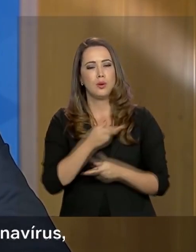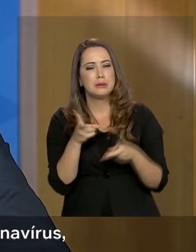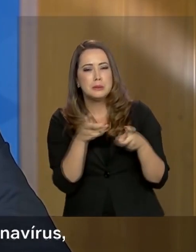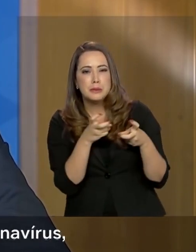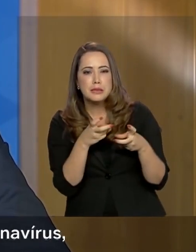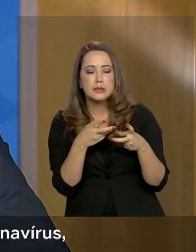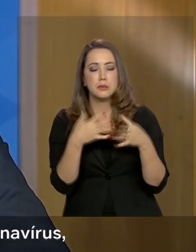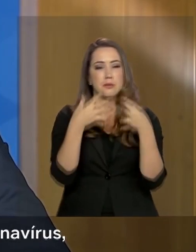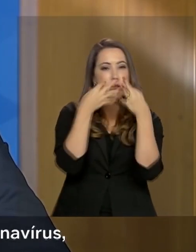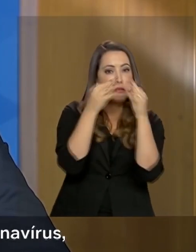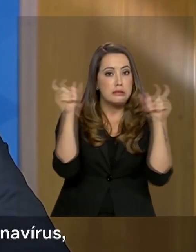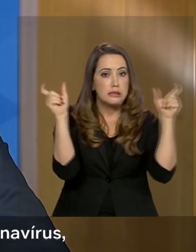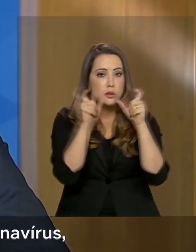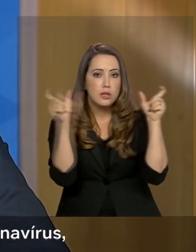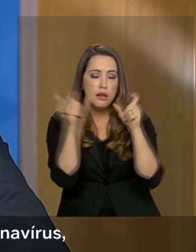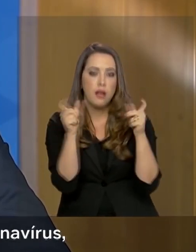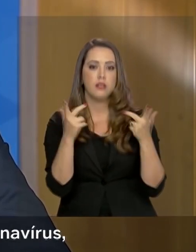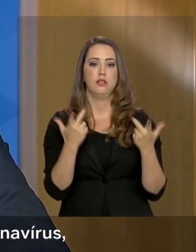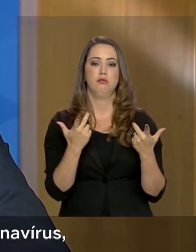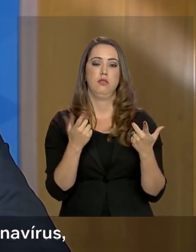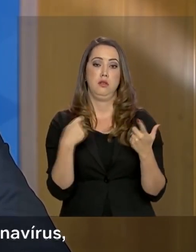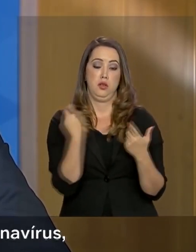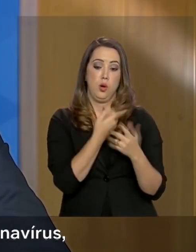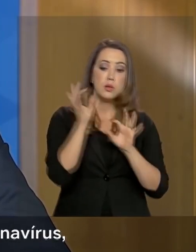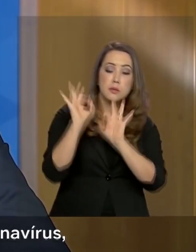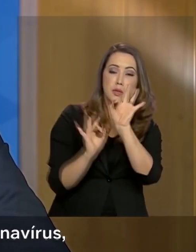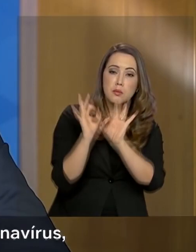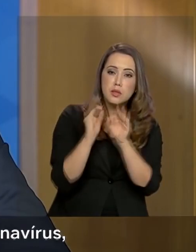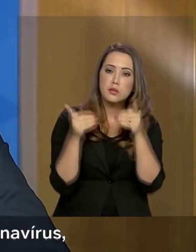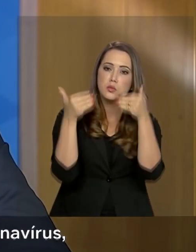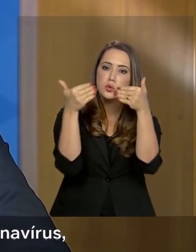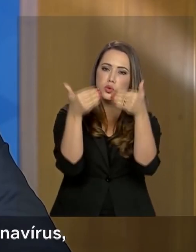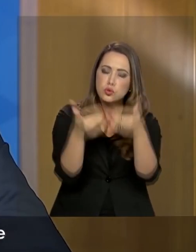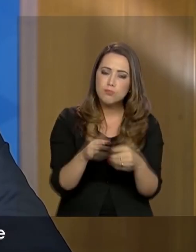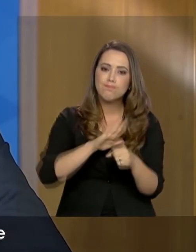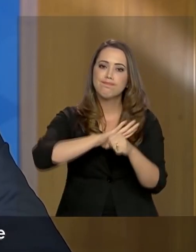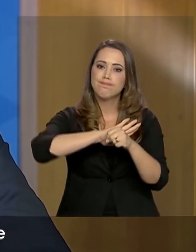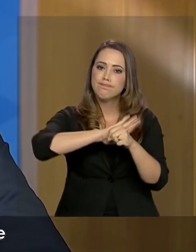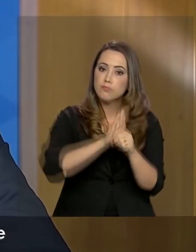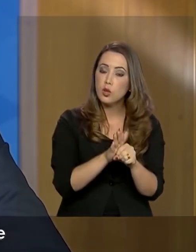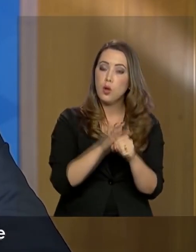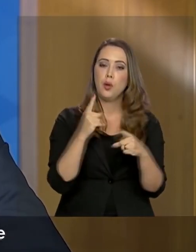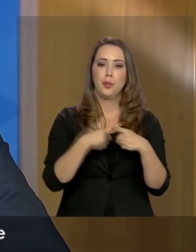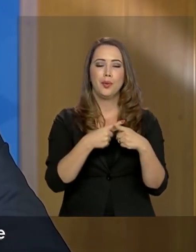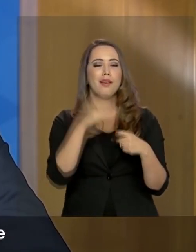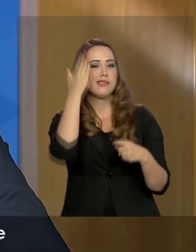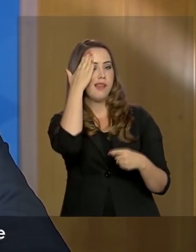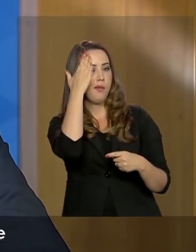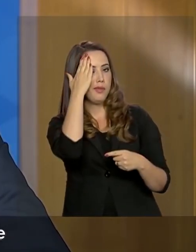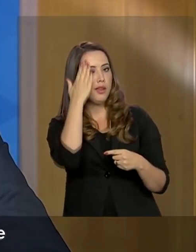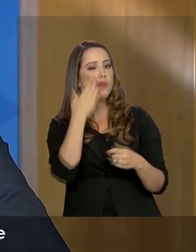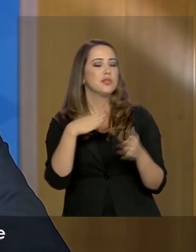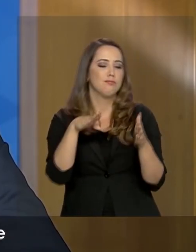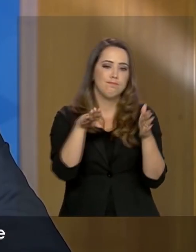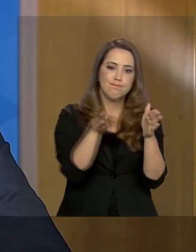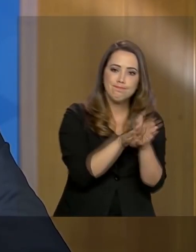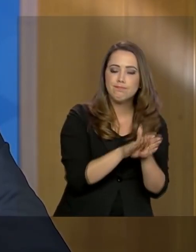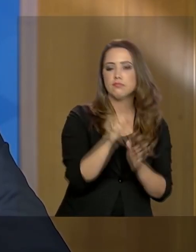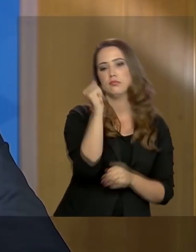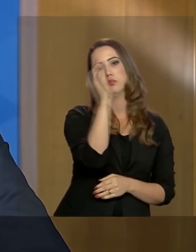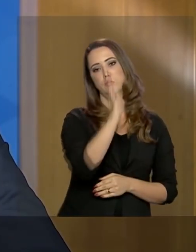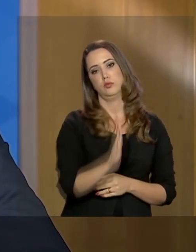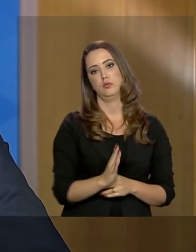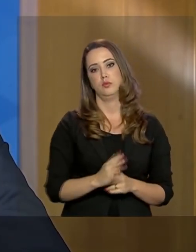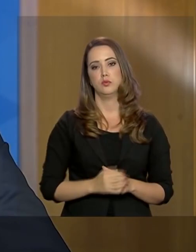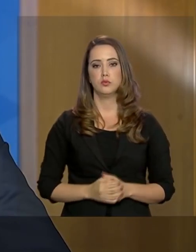procurar outro canal, porque aqui a gente fala dos fatos como são. Pra quem entende isso, né? Quem já acompanha o trabalho ou quem tá chegando agora, mas tem a mente aberta,